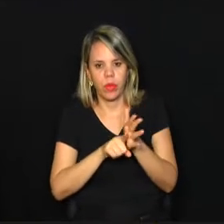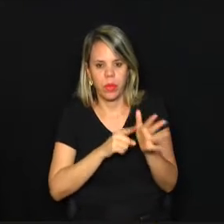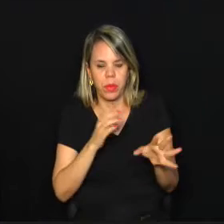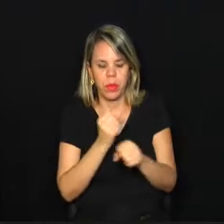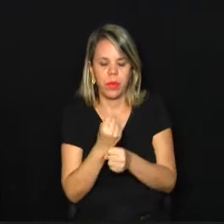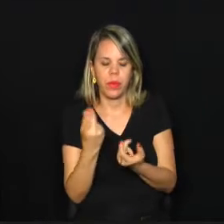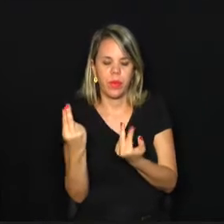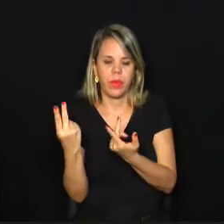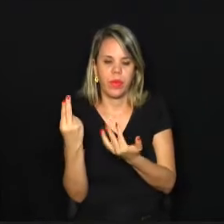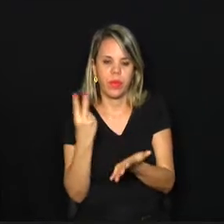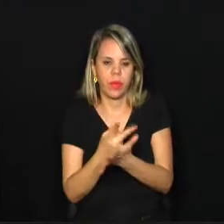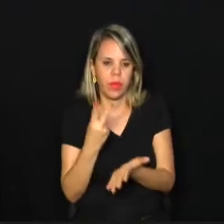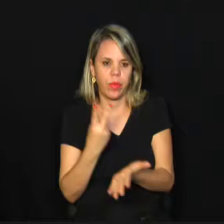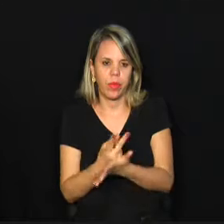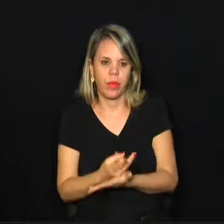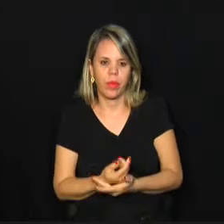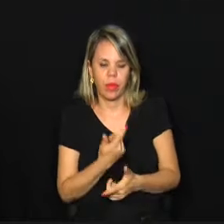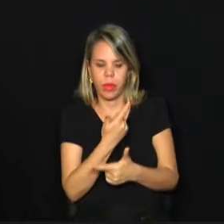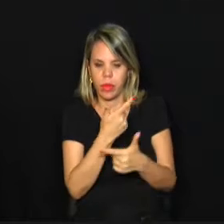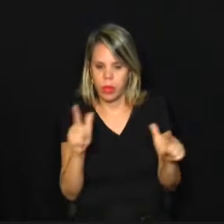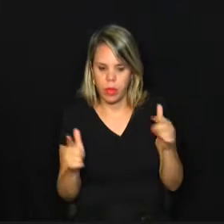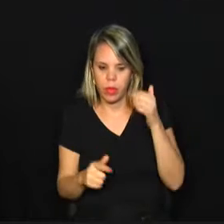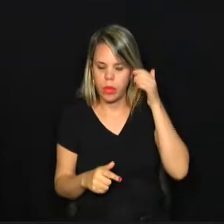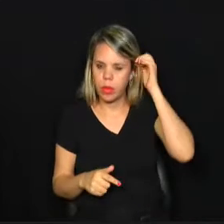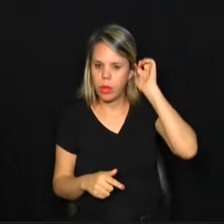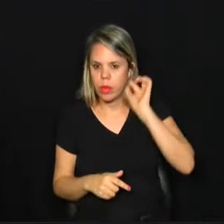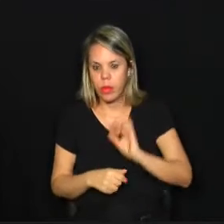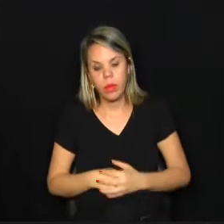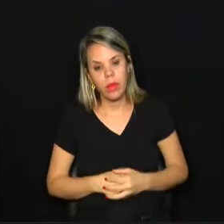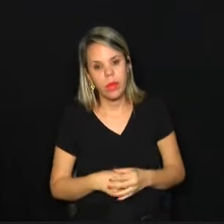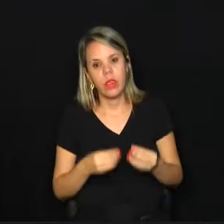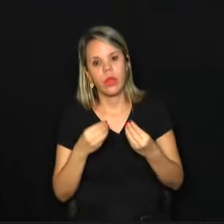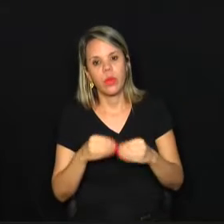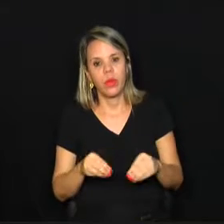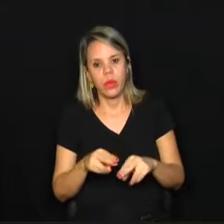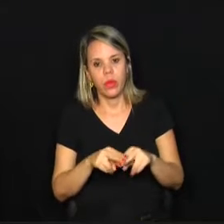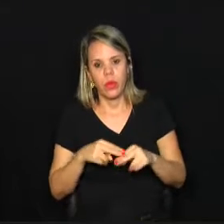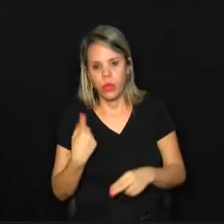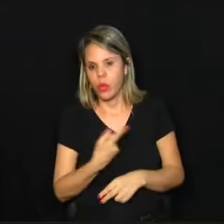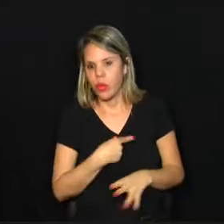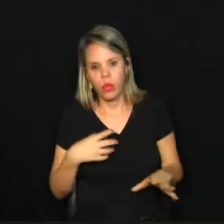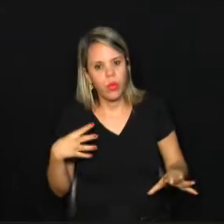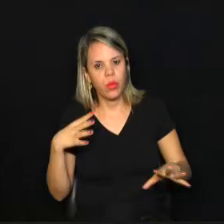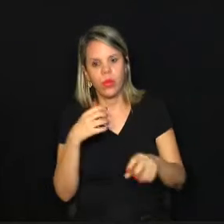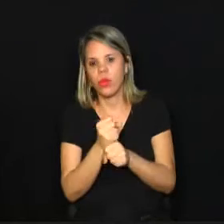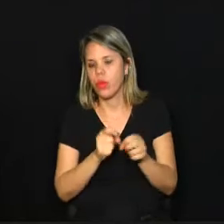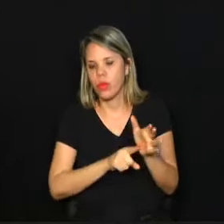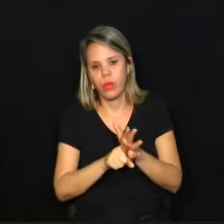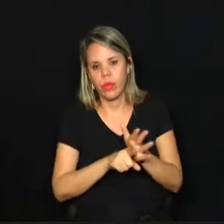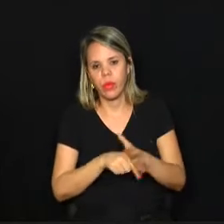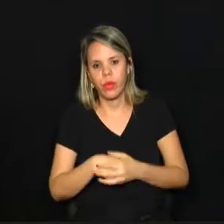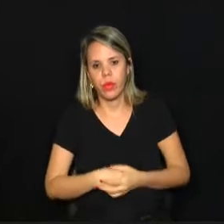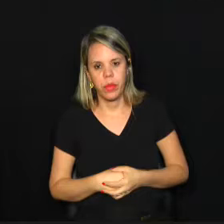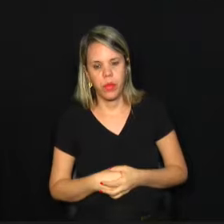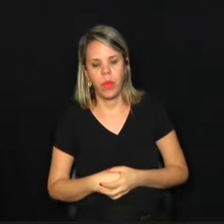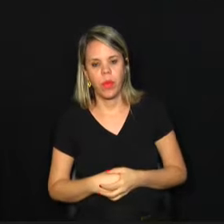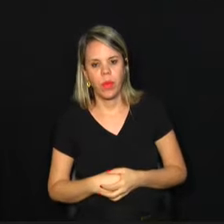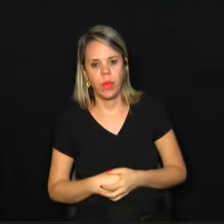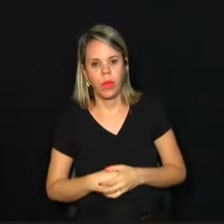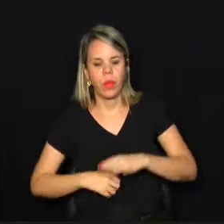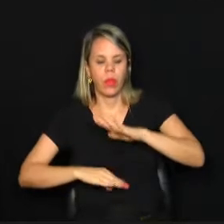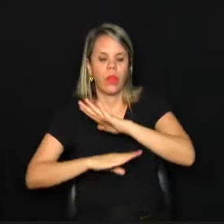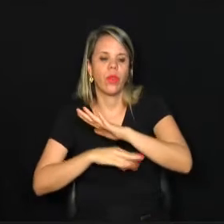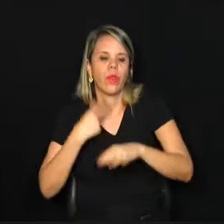mesmo motivo, de que não vai haver impacto, portanto, nós não juntamos o estudo. Mas a Câmara